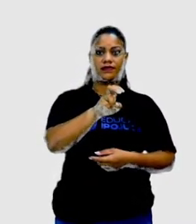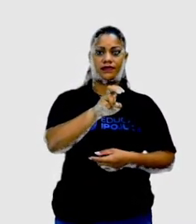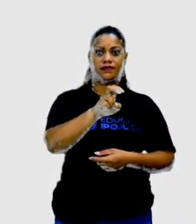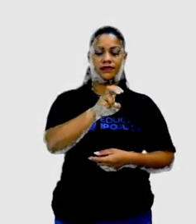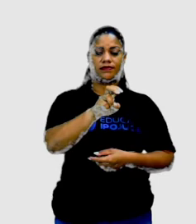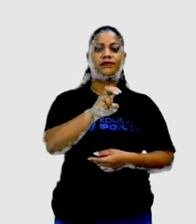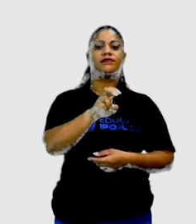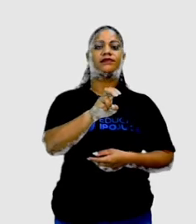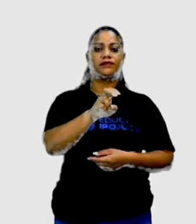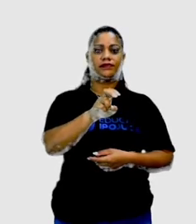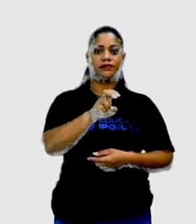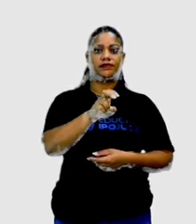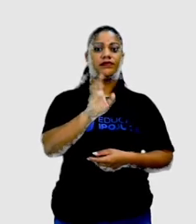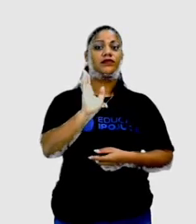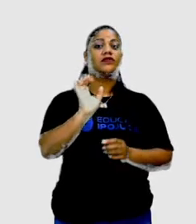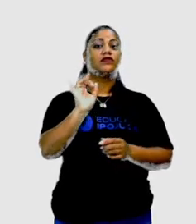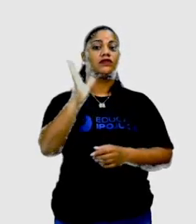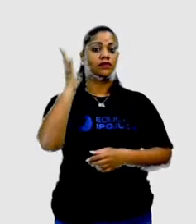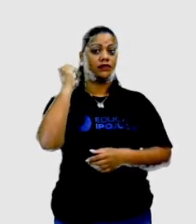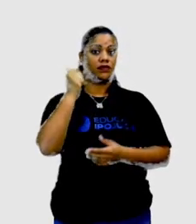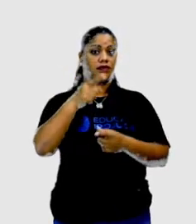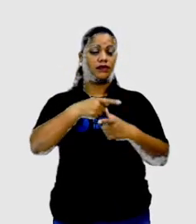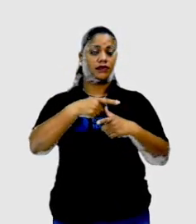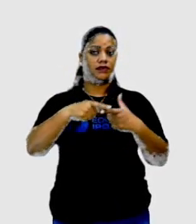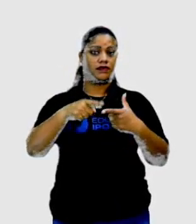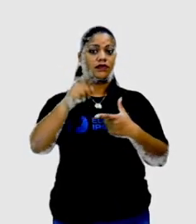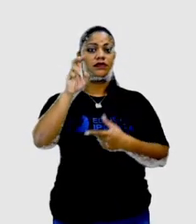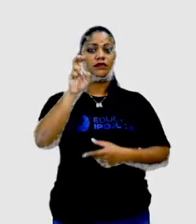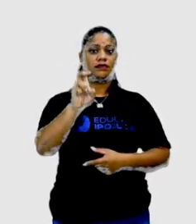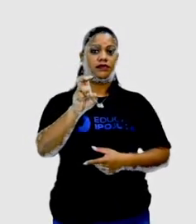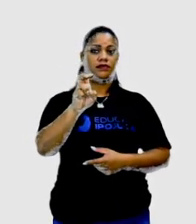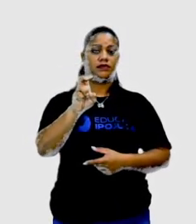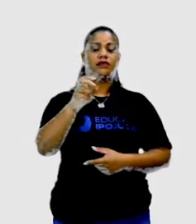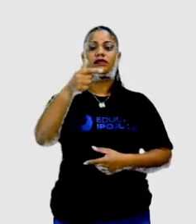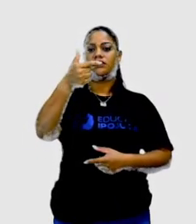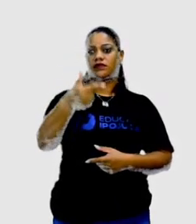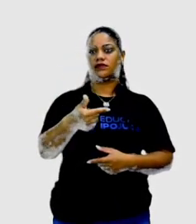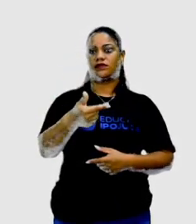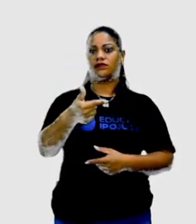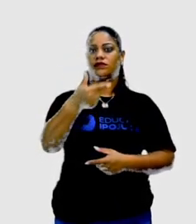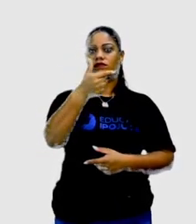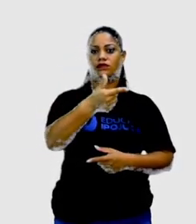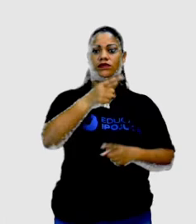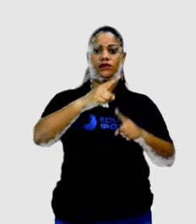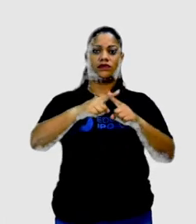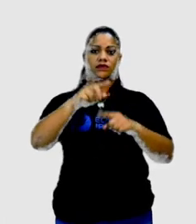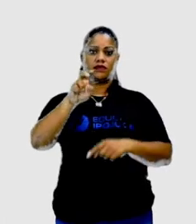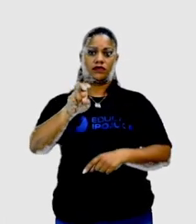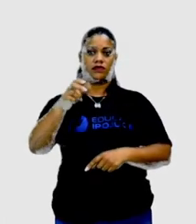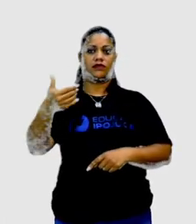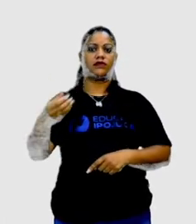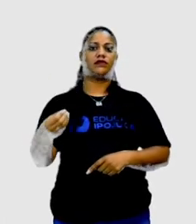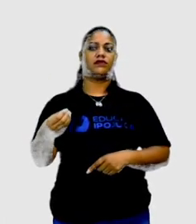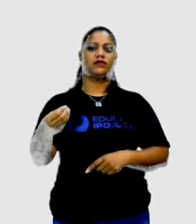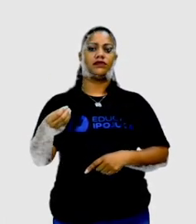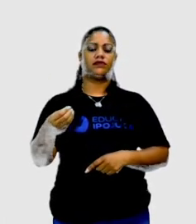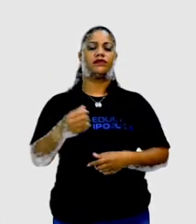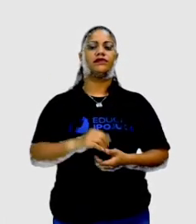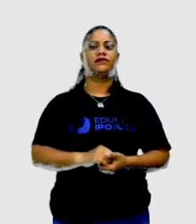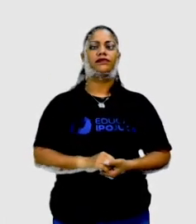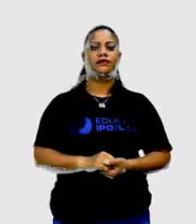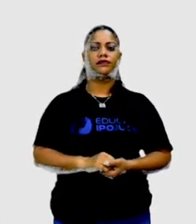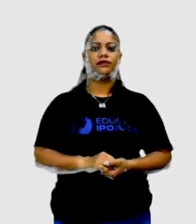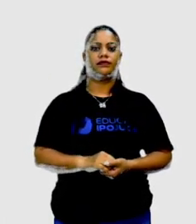em zero. A gente já sabe que pode dividir por 5, e é 2. 2 vezes 5 dá 10.